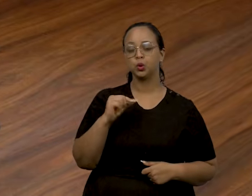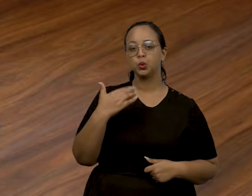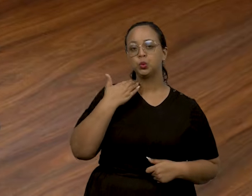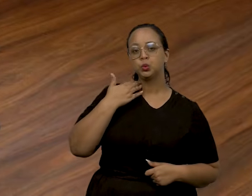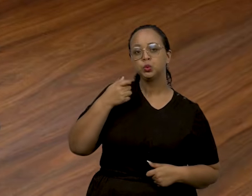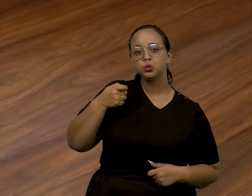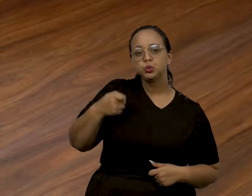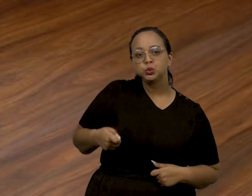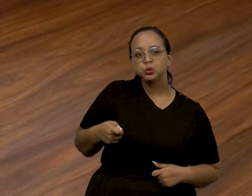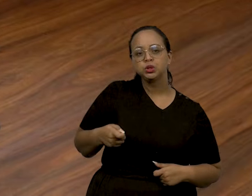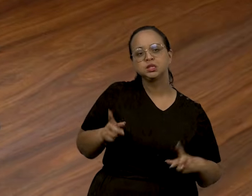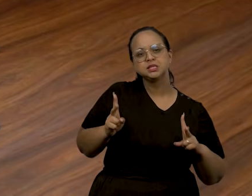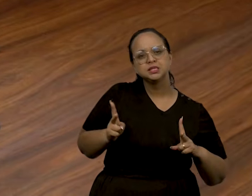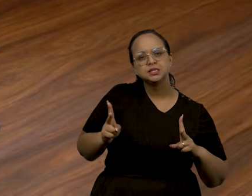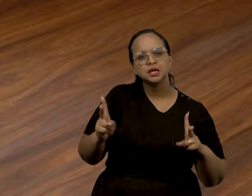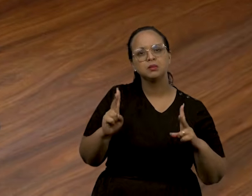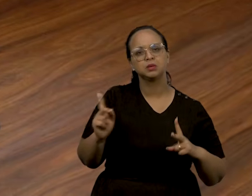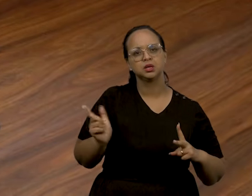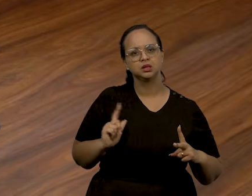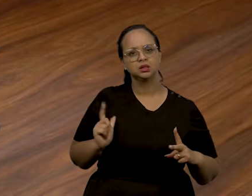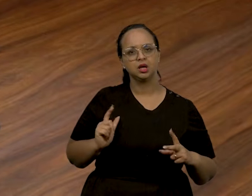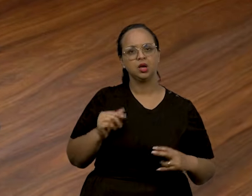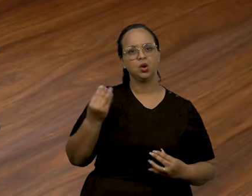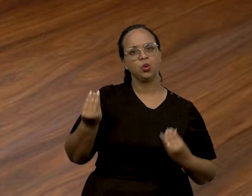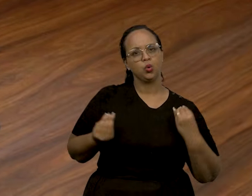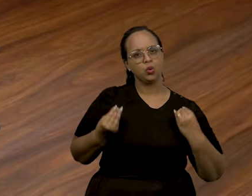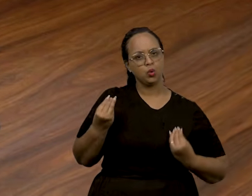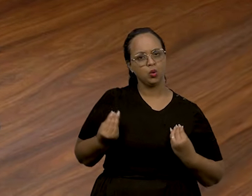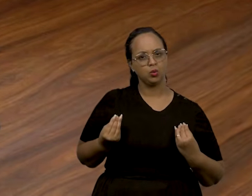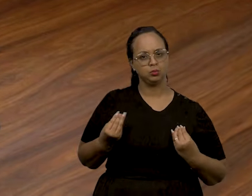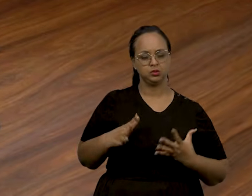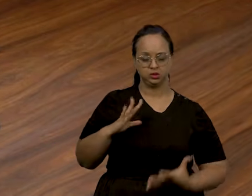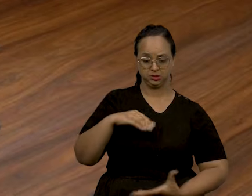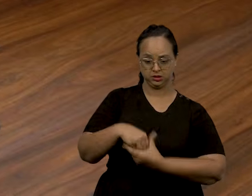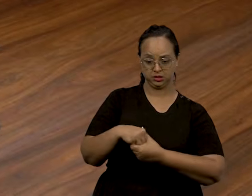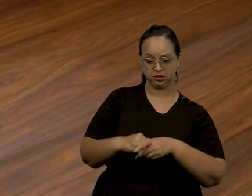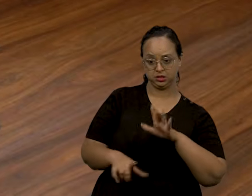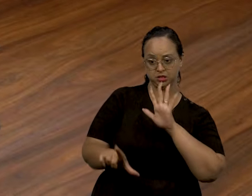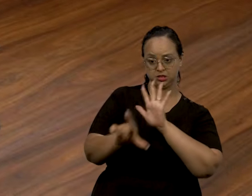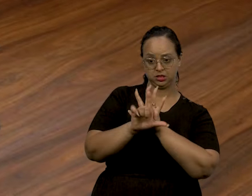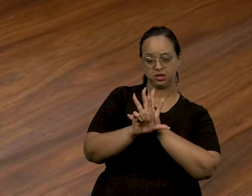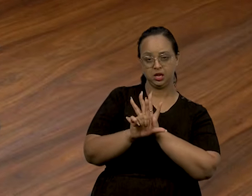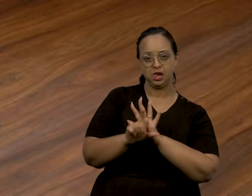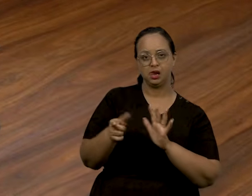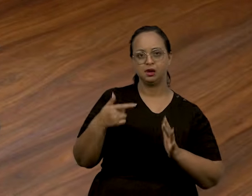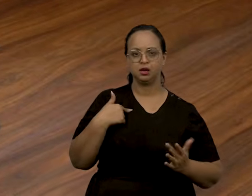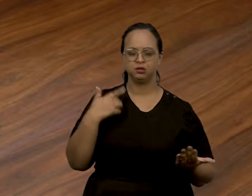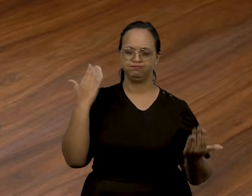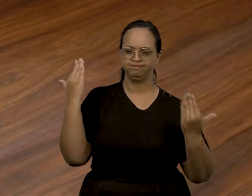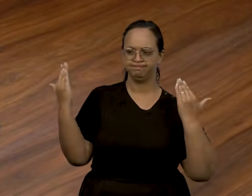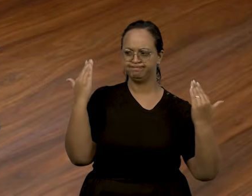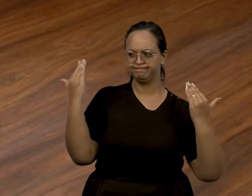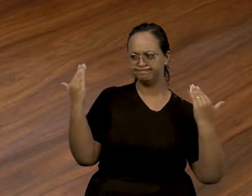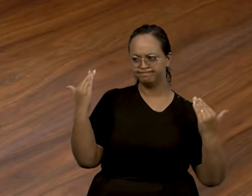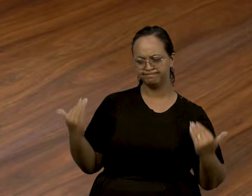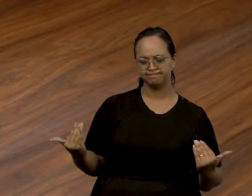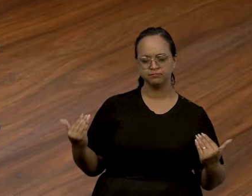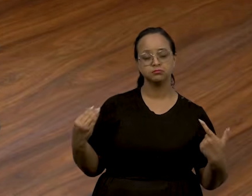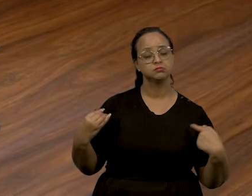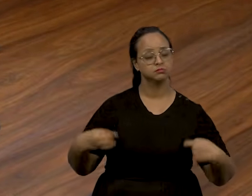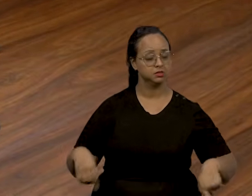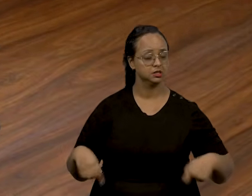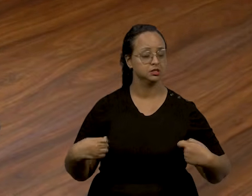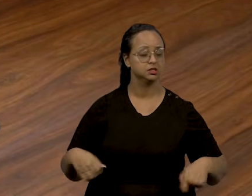que está dentro da lei. E quem escreve as leis são os legisladores, né, outros cidadãos que vão e escrevem. No caso